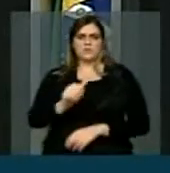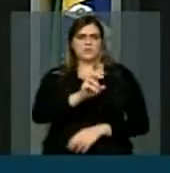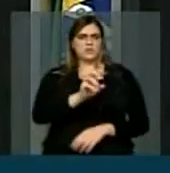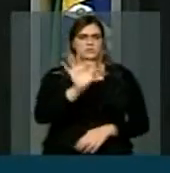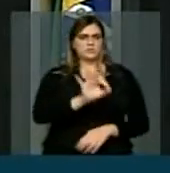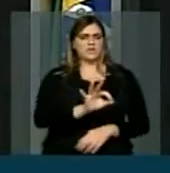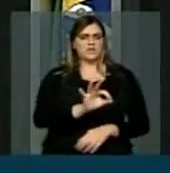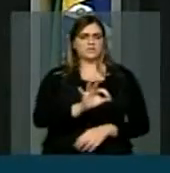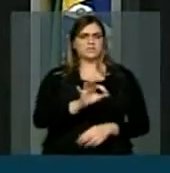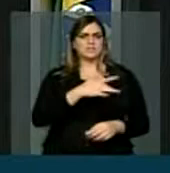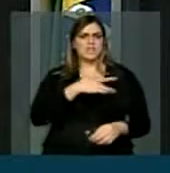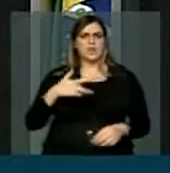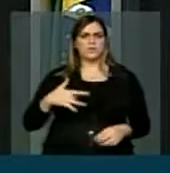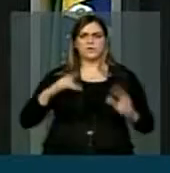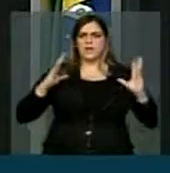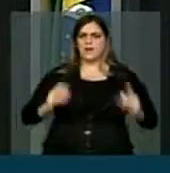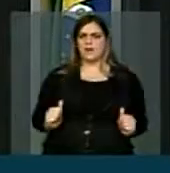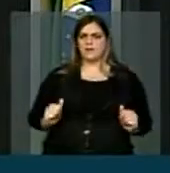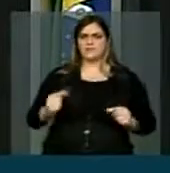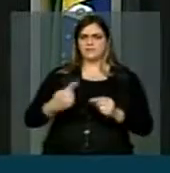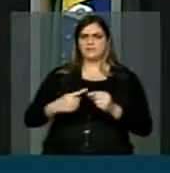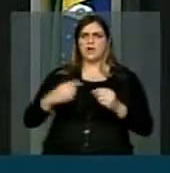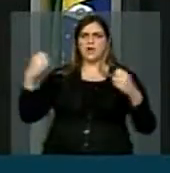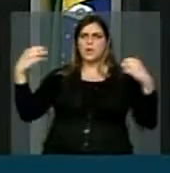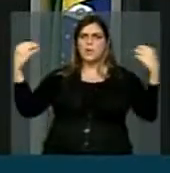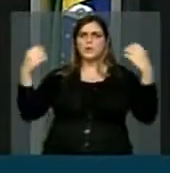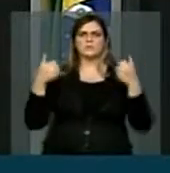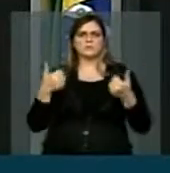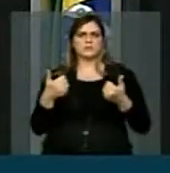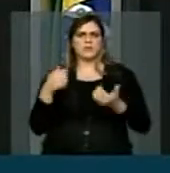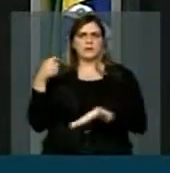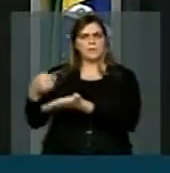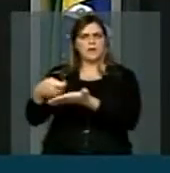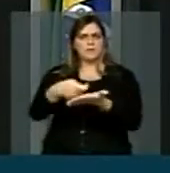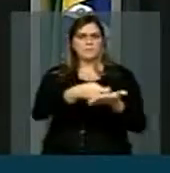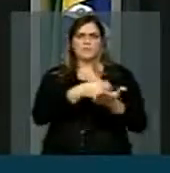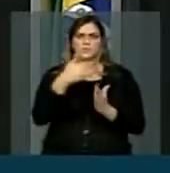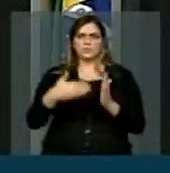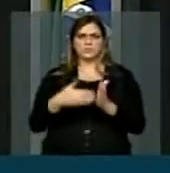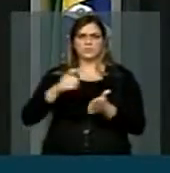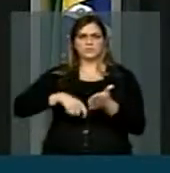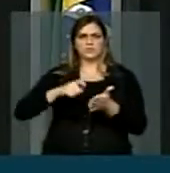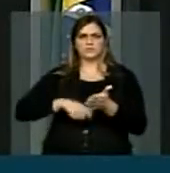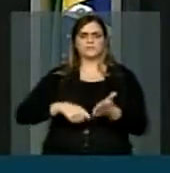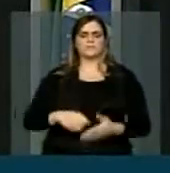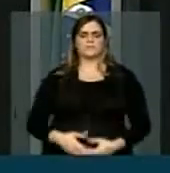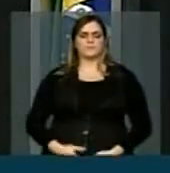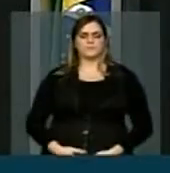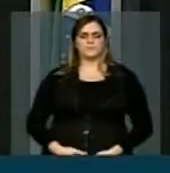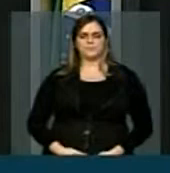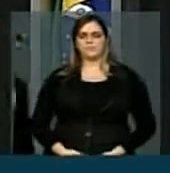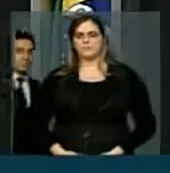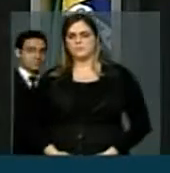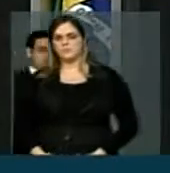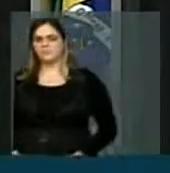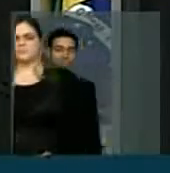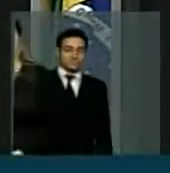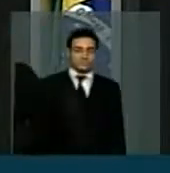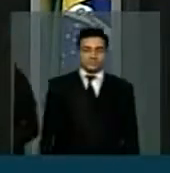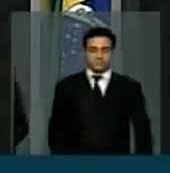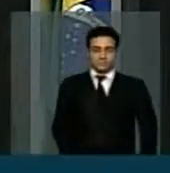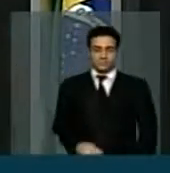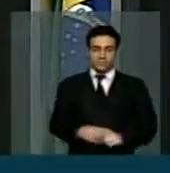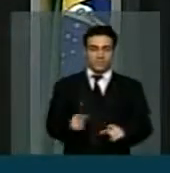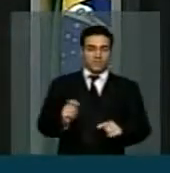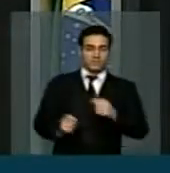e manterem a sua cidade limpa, iluminada e em dias com os encargos sociais e a manutenção da máquina, não sobra